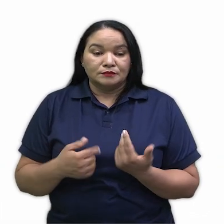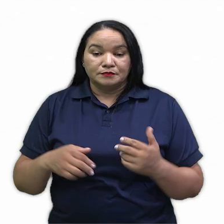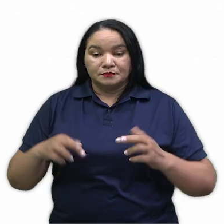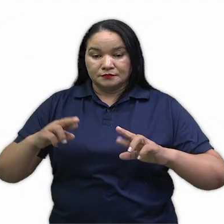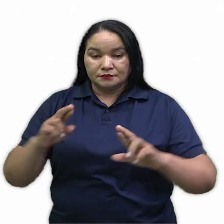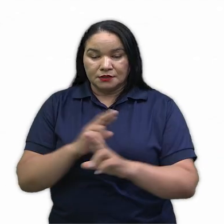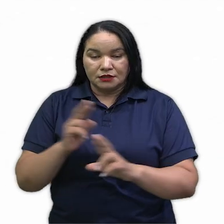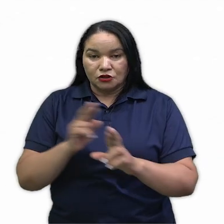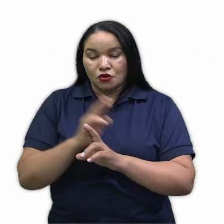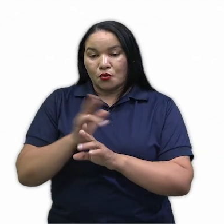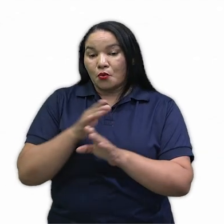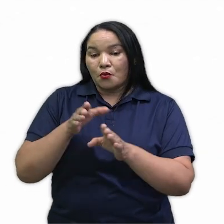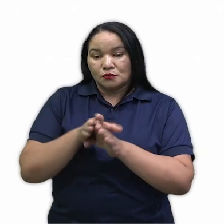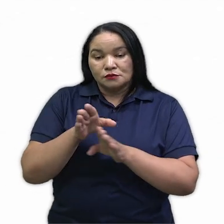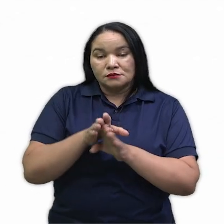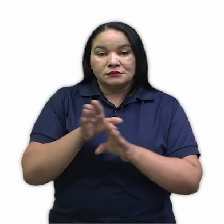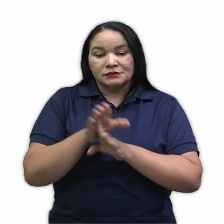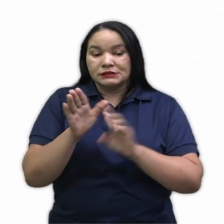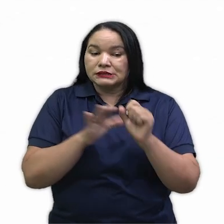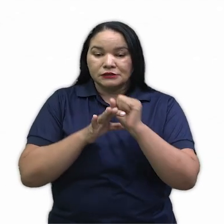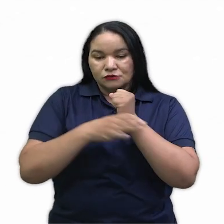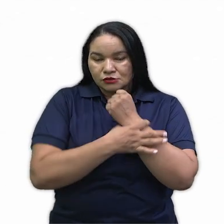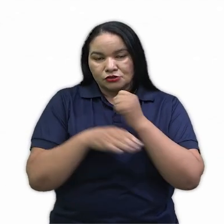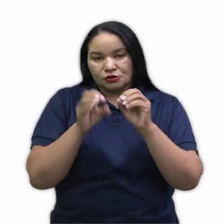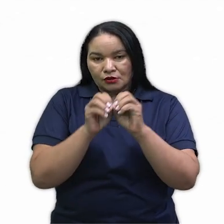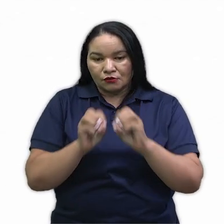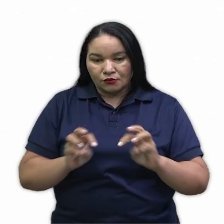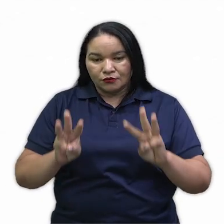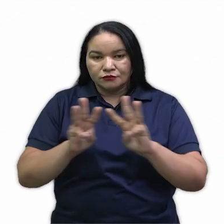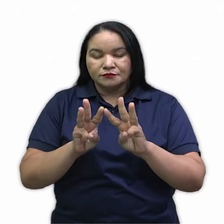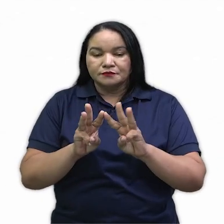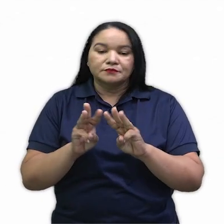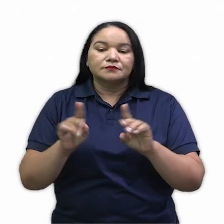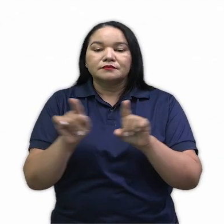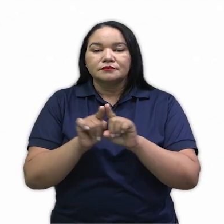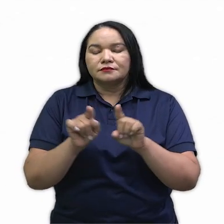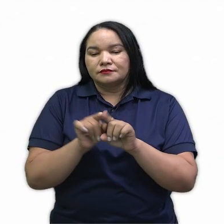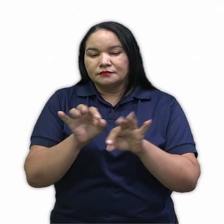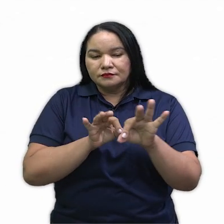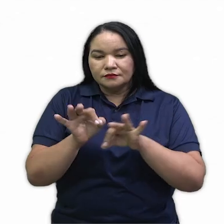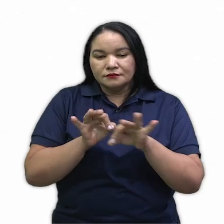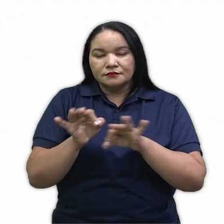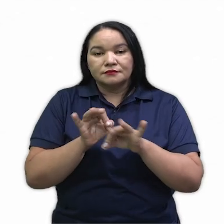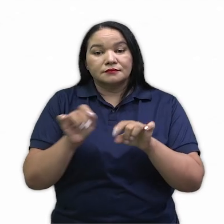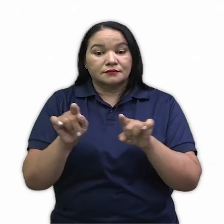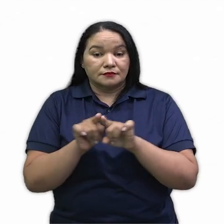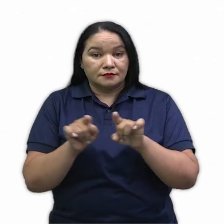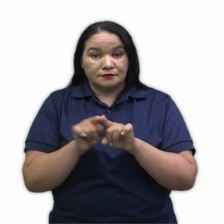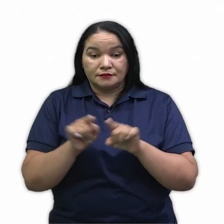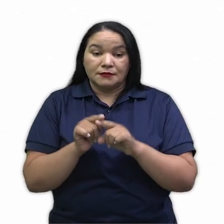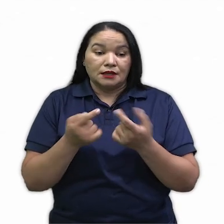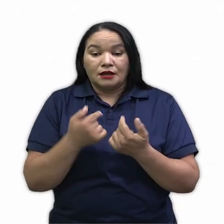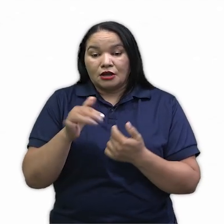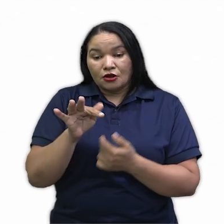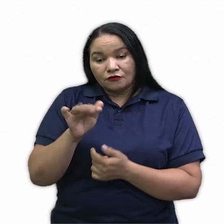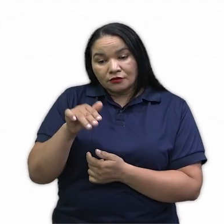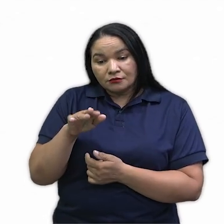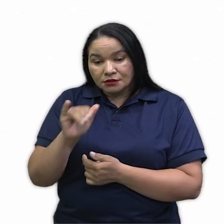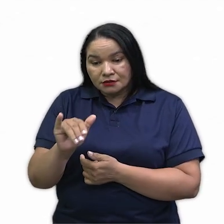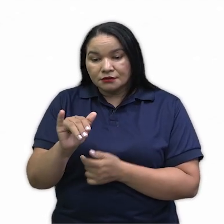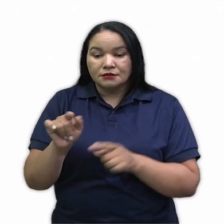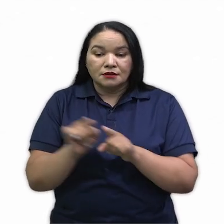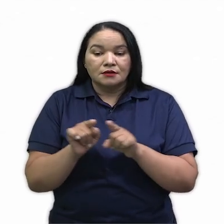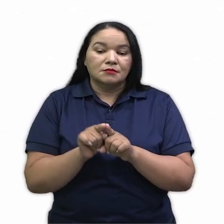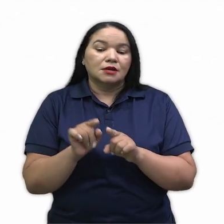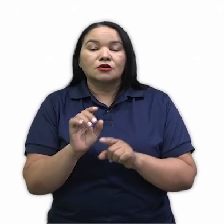relacionada ao Conselho de Segurança da ONU, e além de introduzir alternativas a instituições como o FMI, o